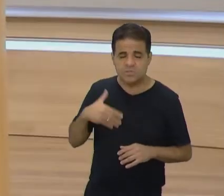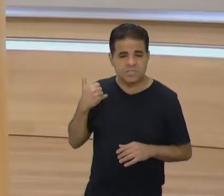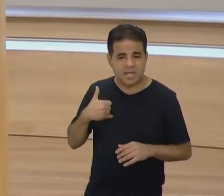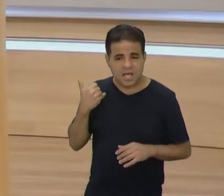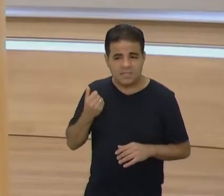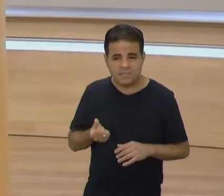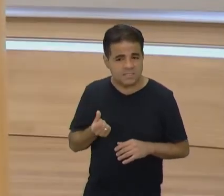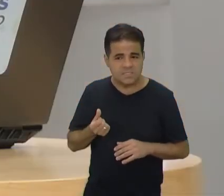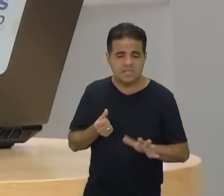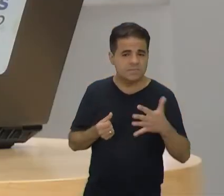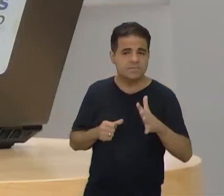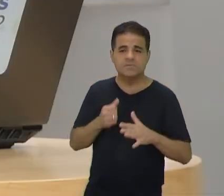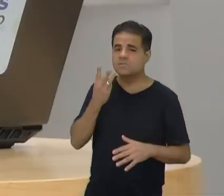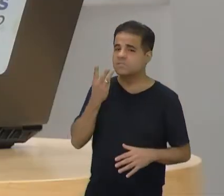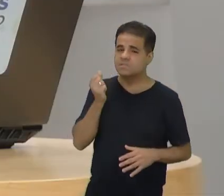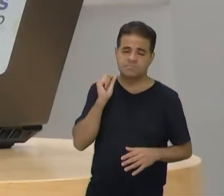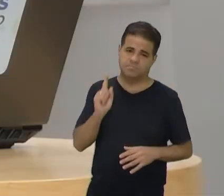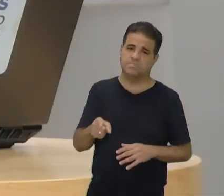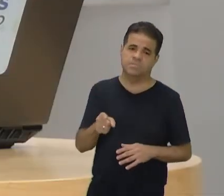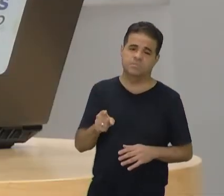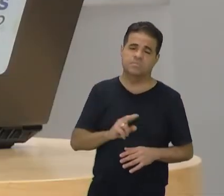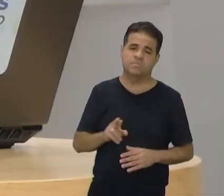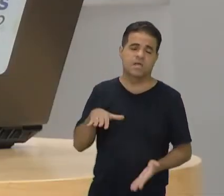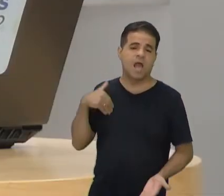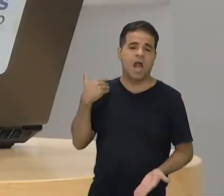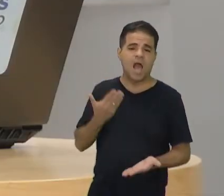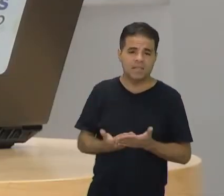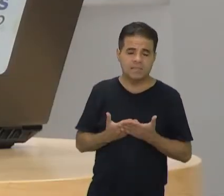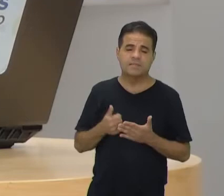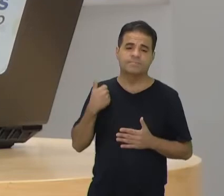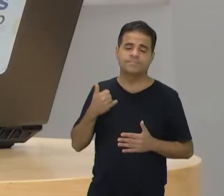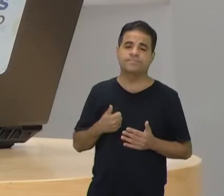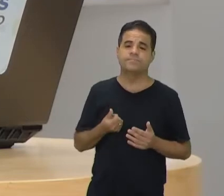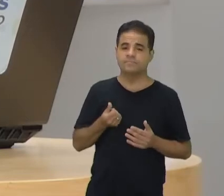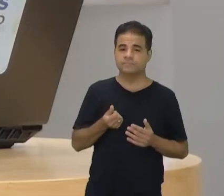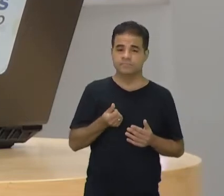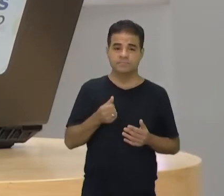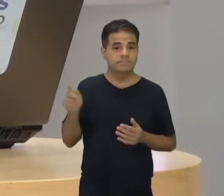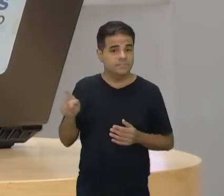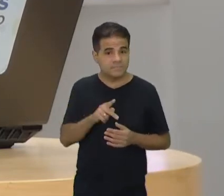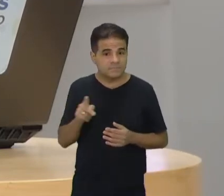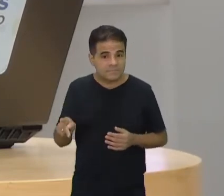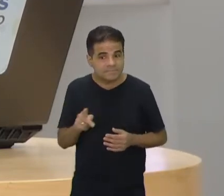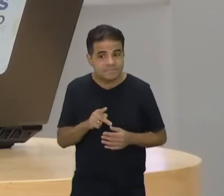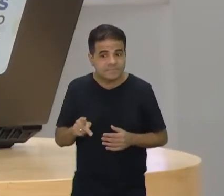Então, foi mais ou menos 36 mil reais até os 6 anos de idade, professora.